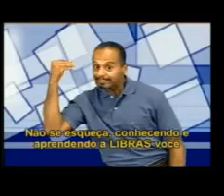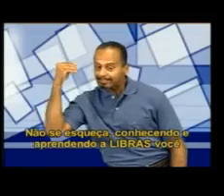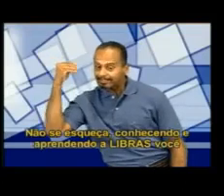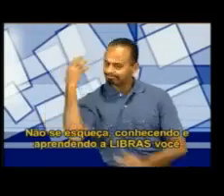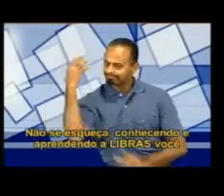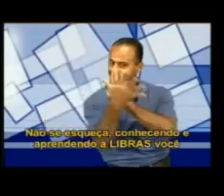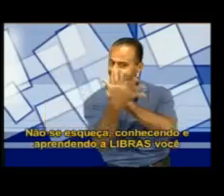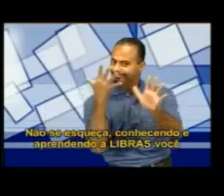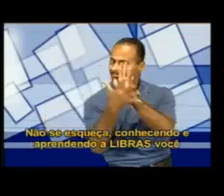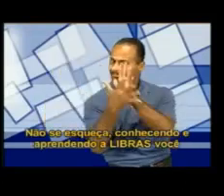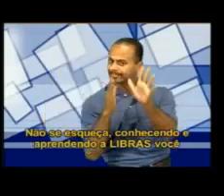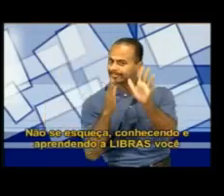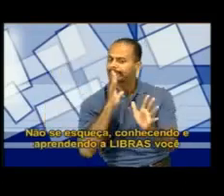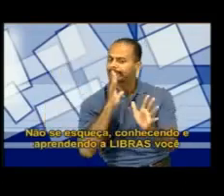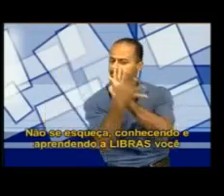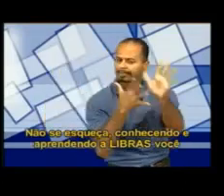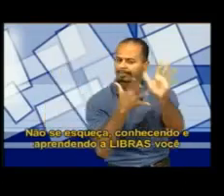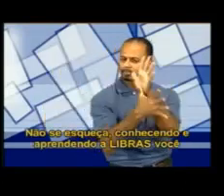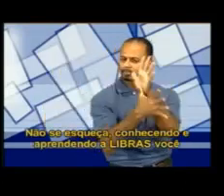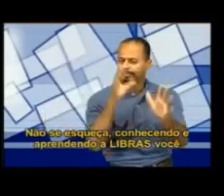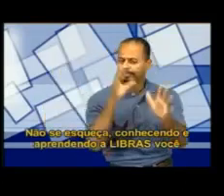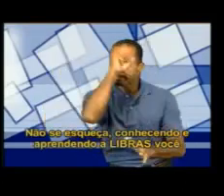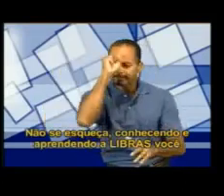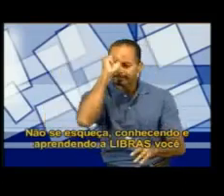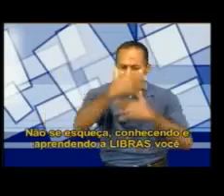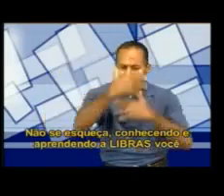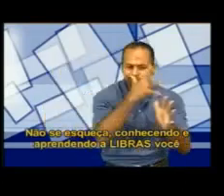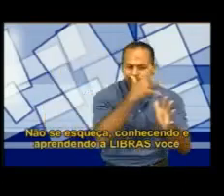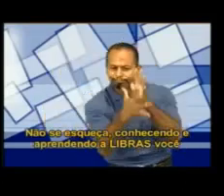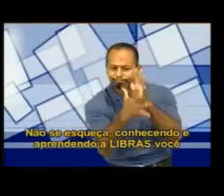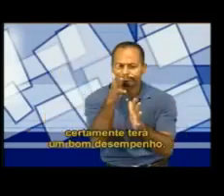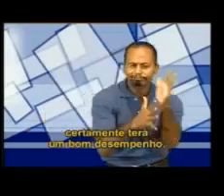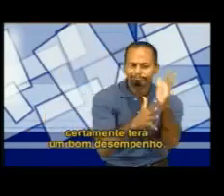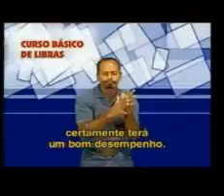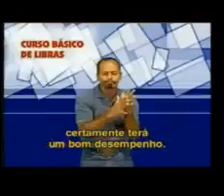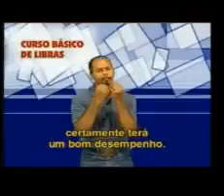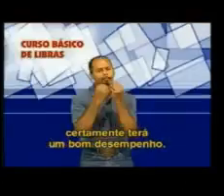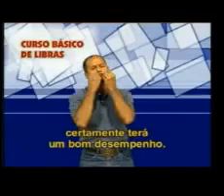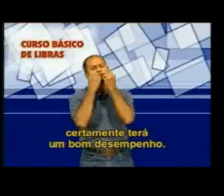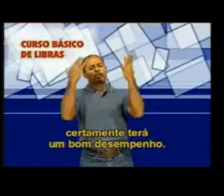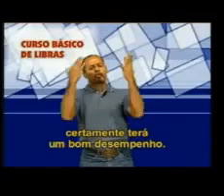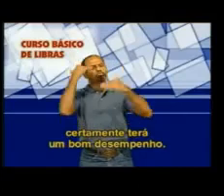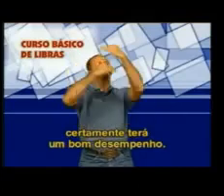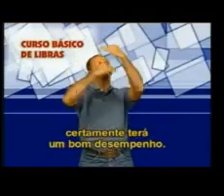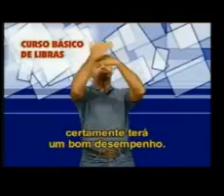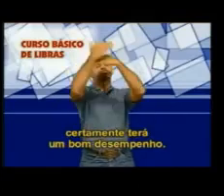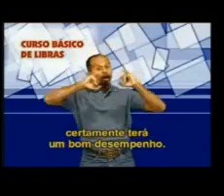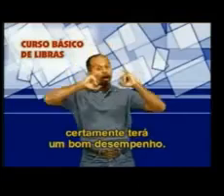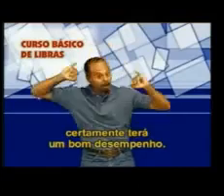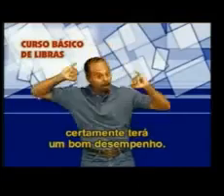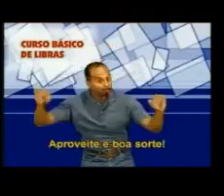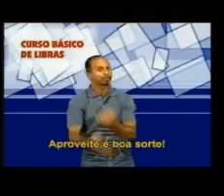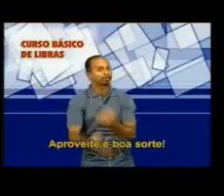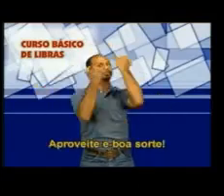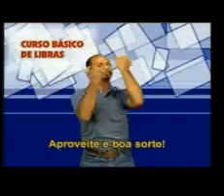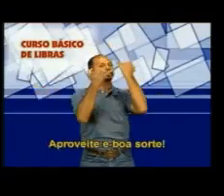Não se esqueça, conhecendo e aprendendo a Libras, você certamente terá um bom